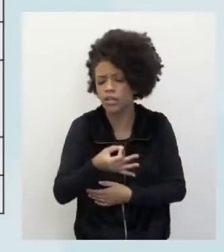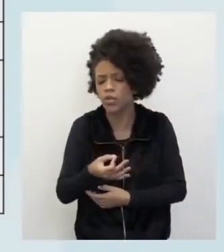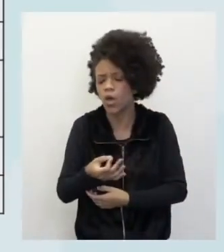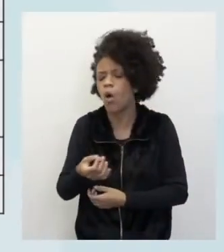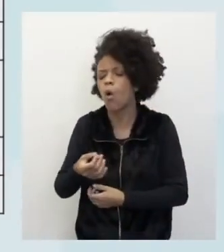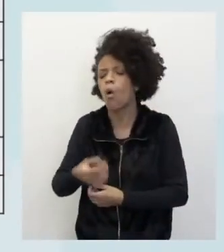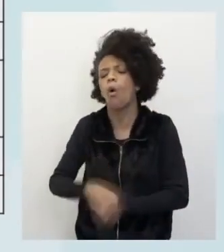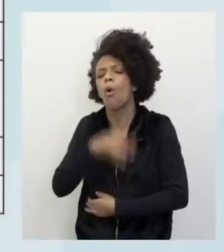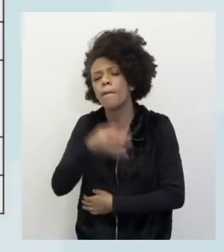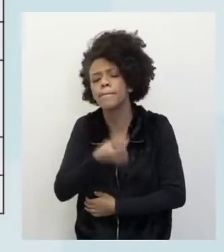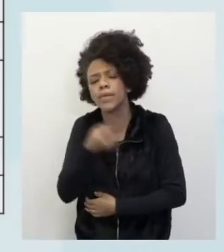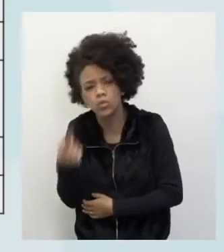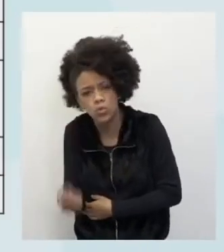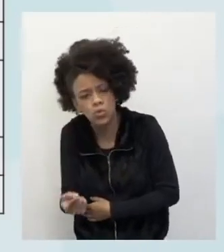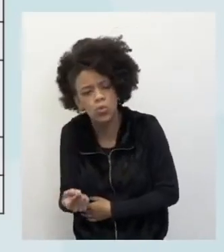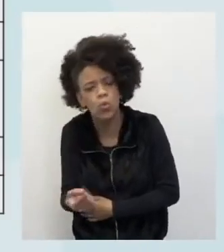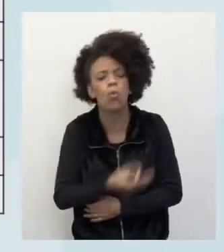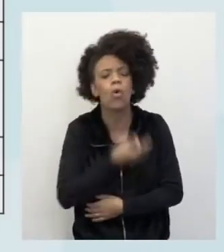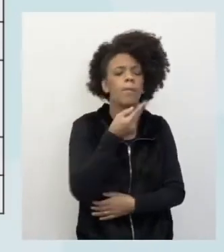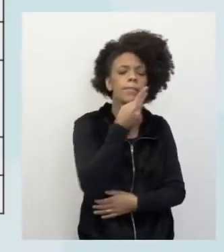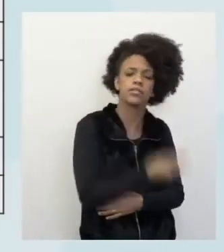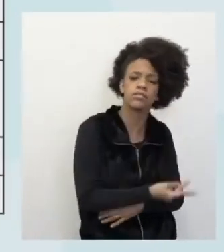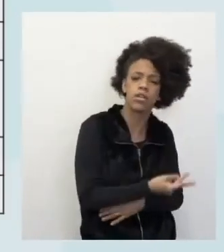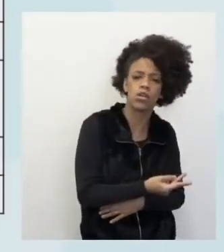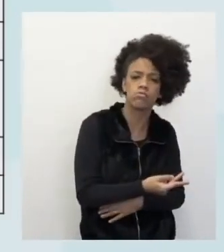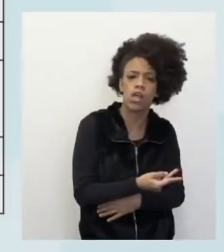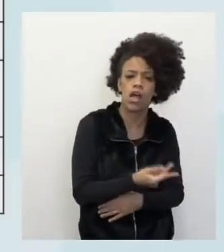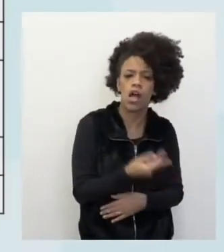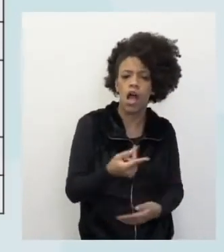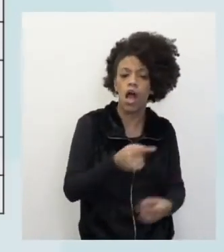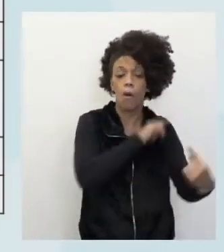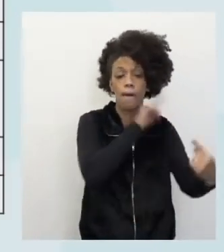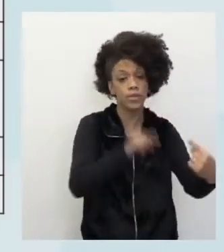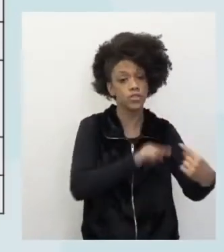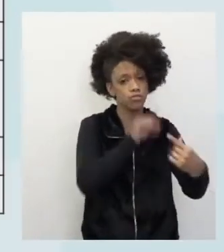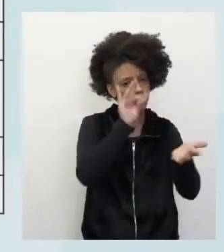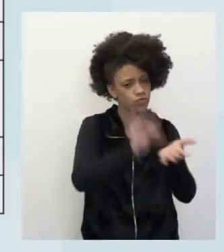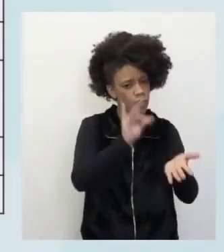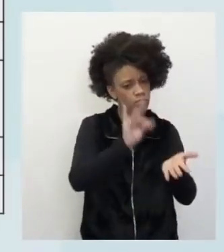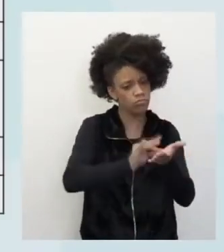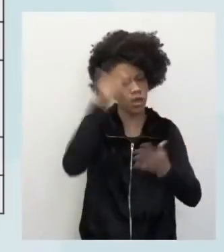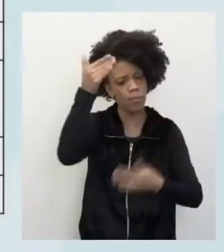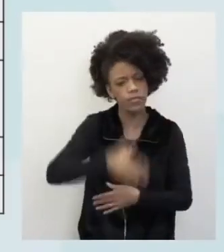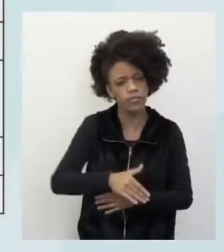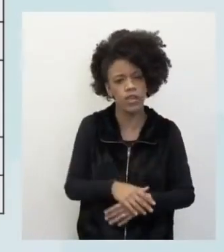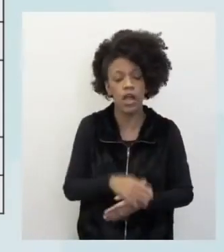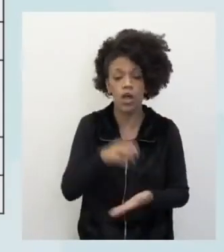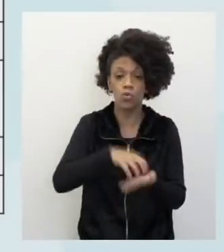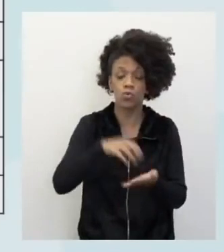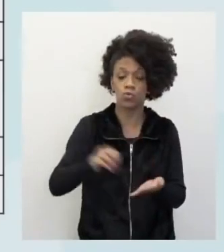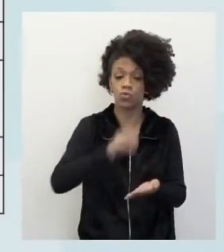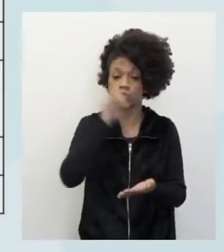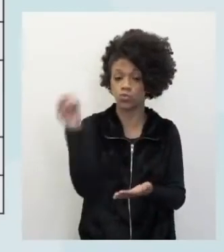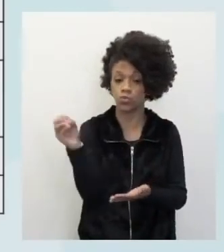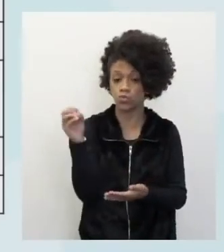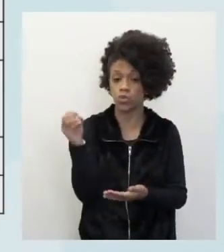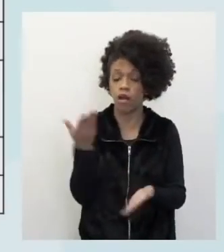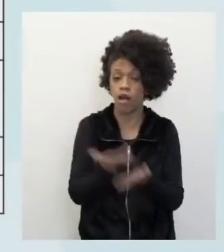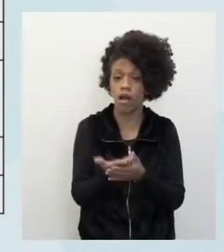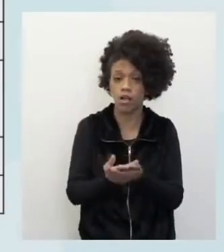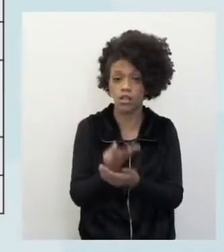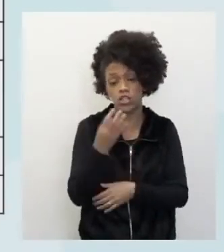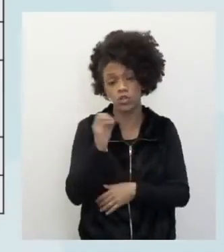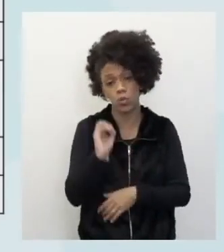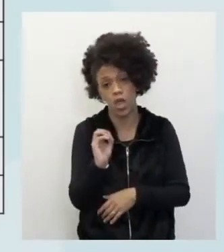1, o argumento 2, a reivindicação e a proposição. Como aqui no Centro de Mentes a gente tem aquela aula de 40 minutos para fazer